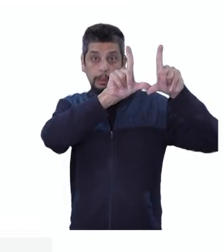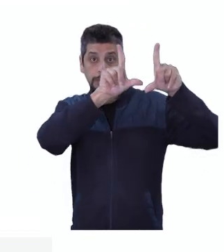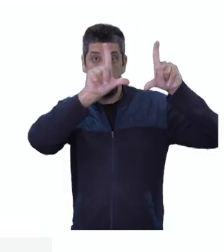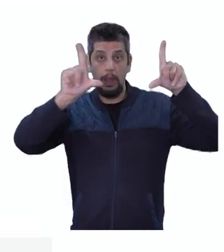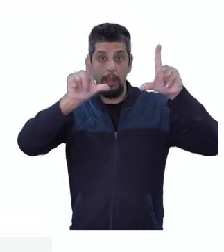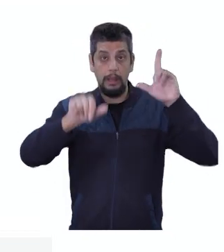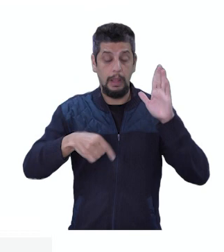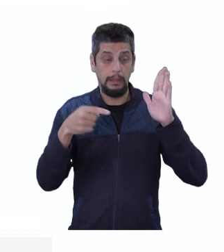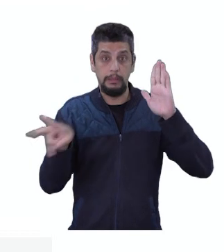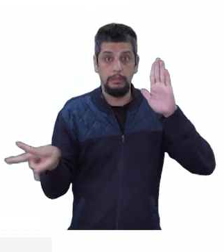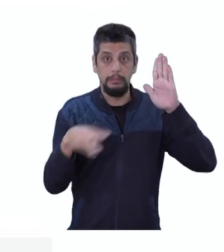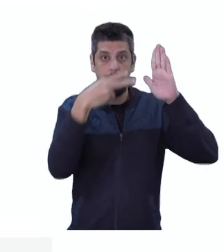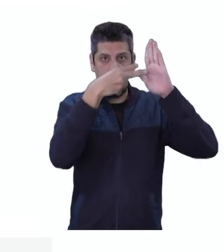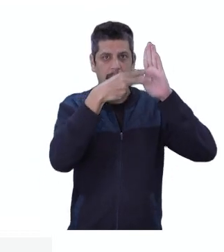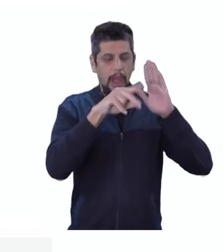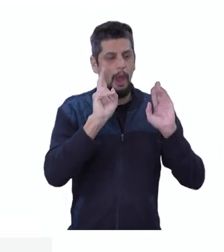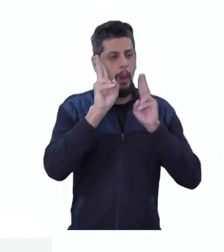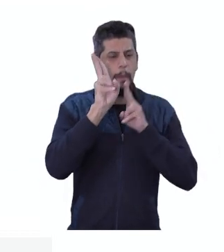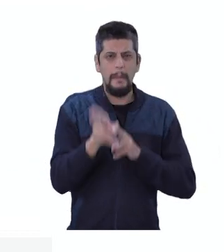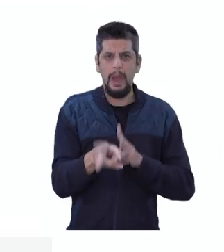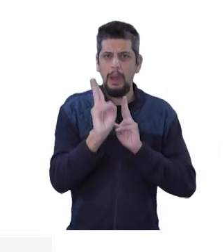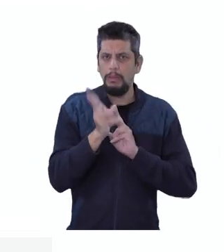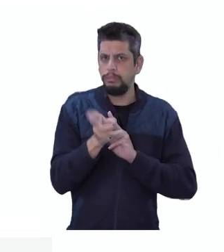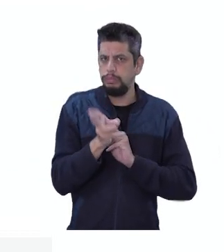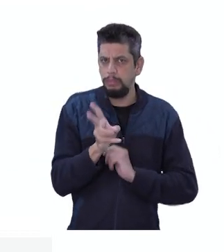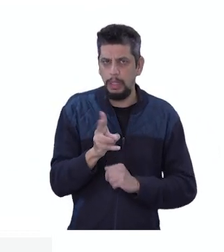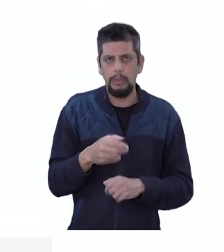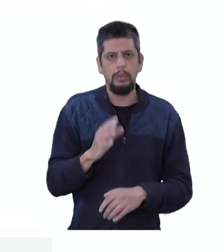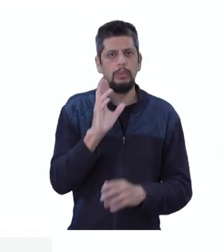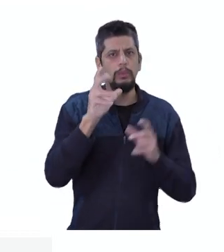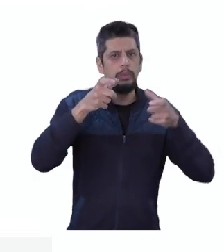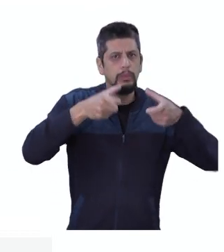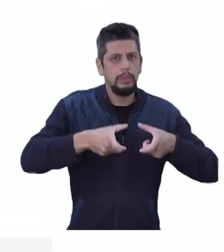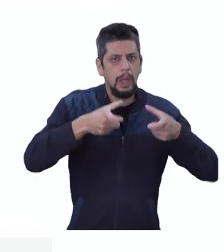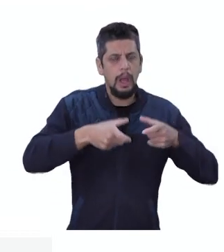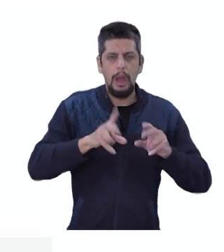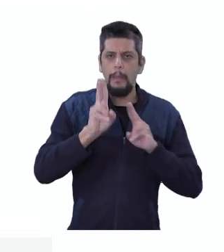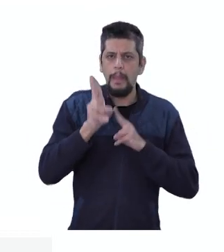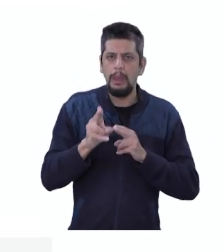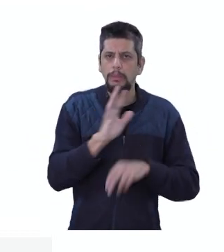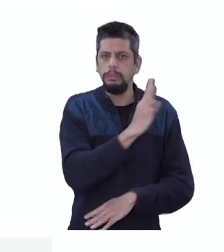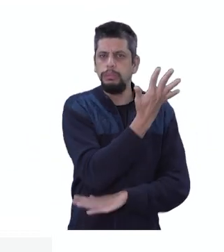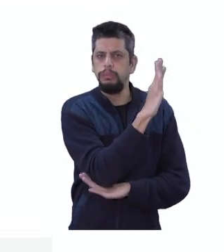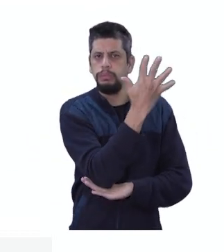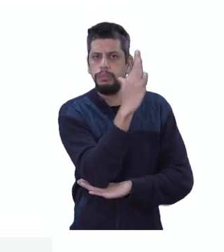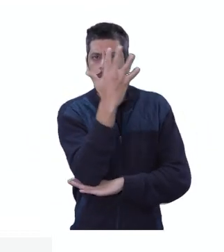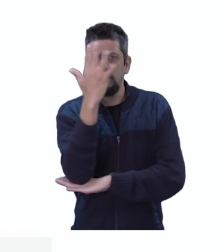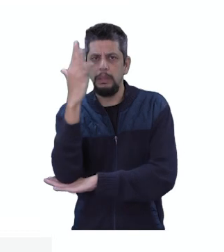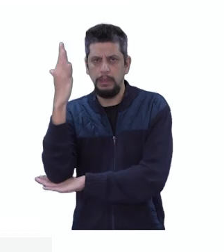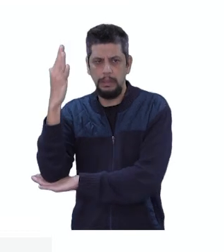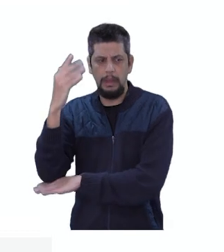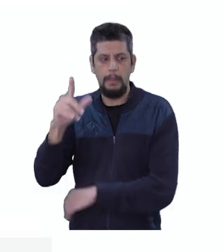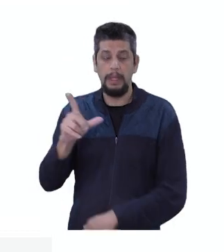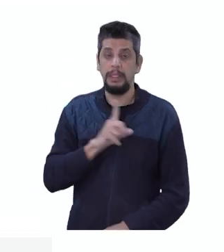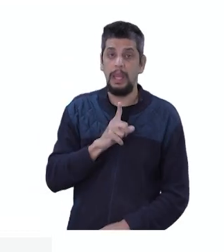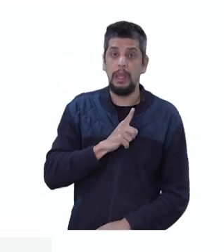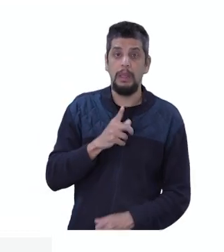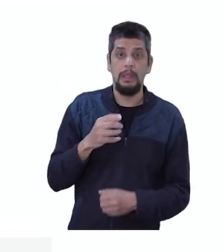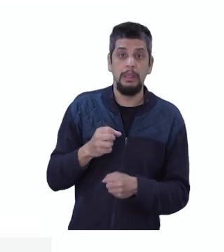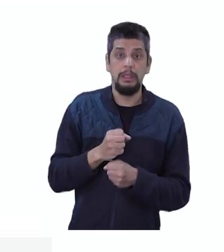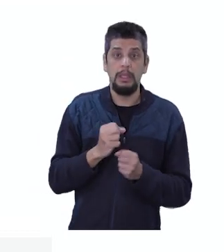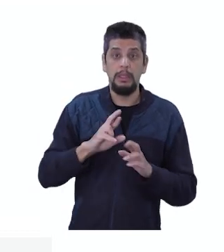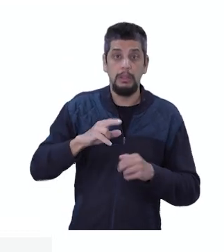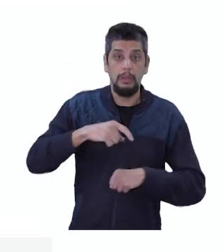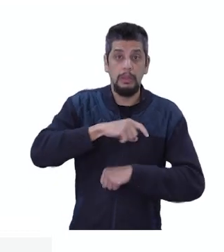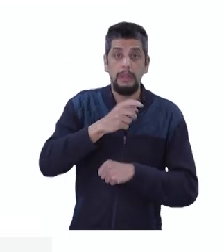essas primeiras imagens, é o mesmo local, é a mesma paisagem. Só que ali, em determinado momento, está em outra, em alguma estação do